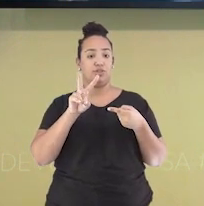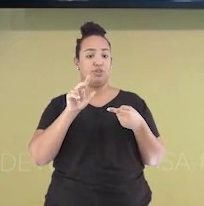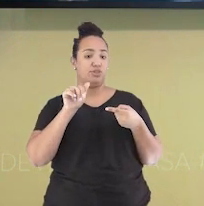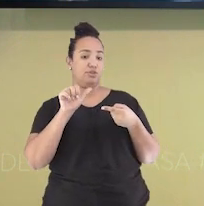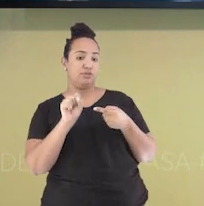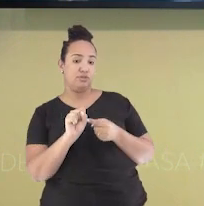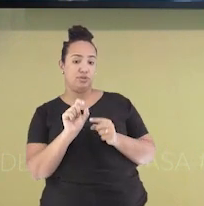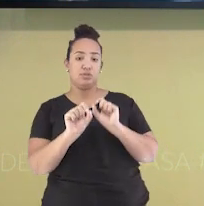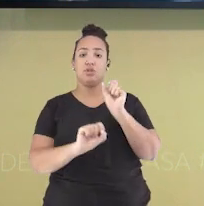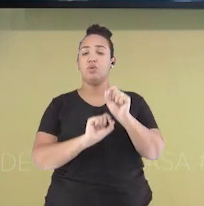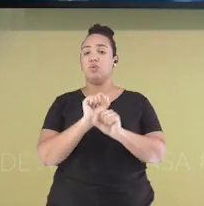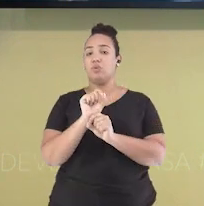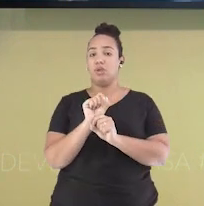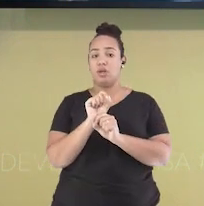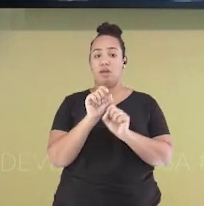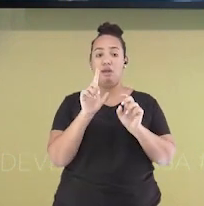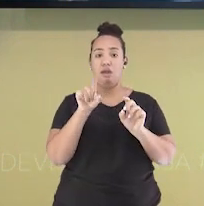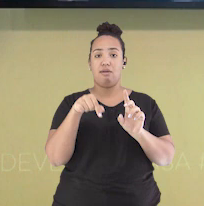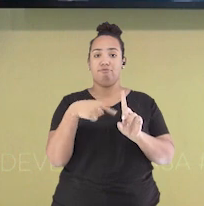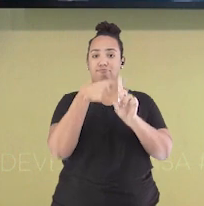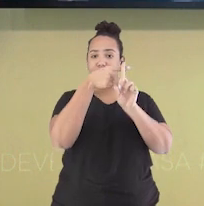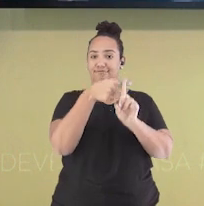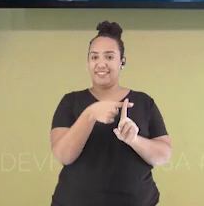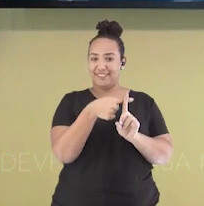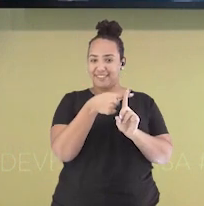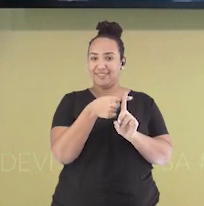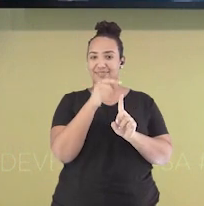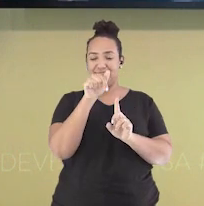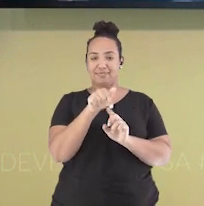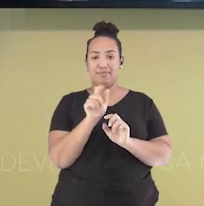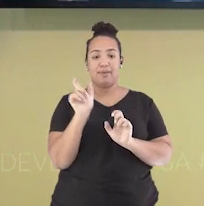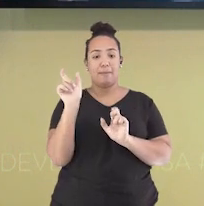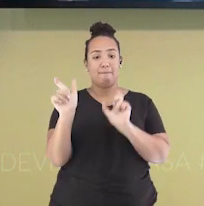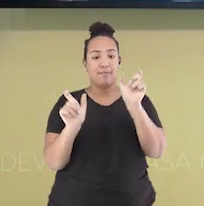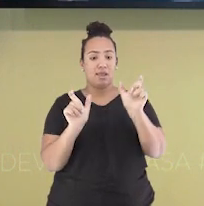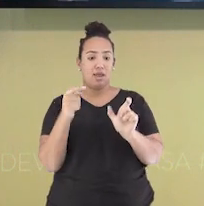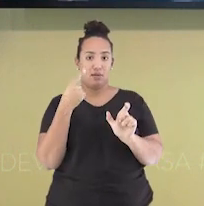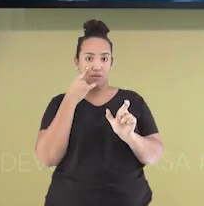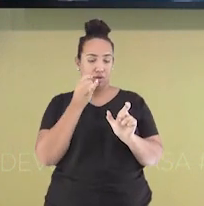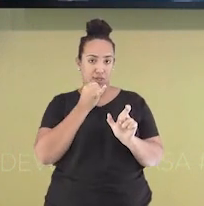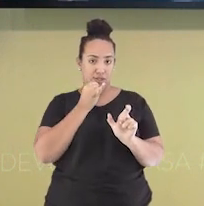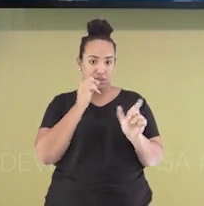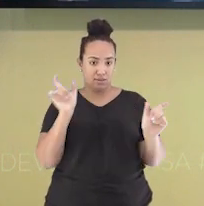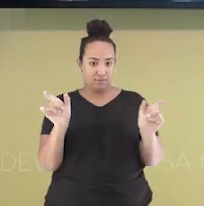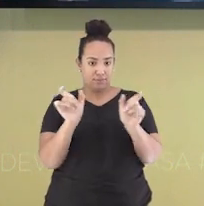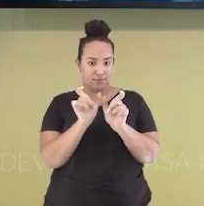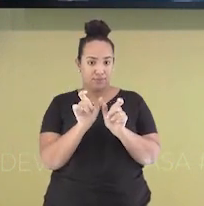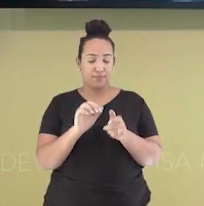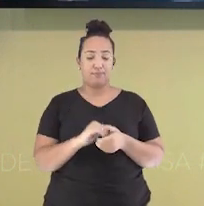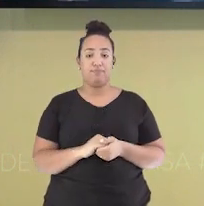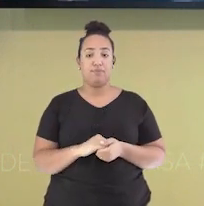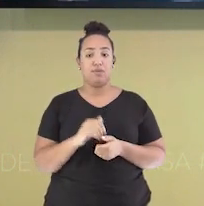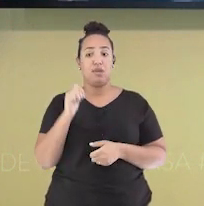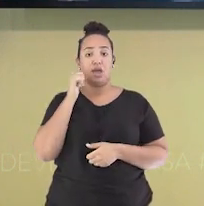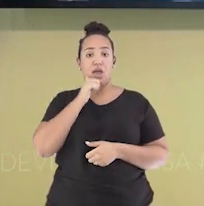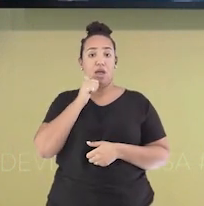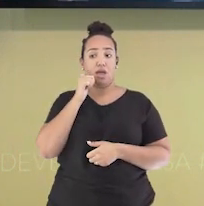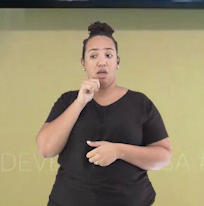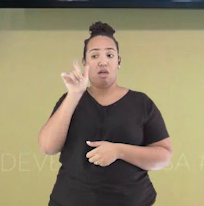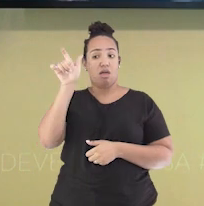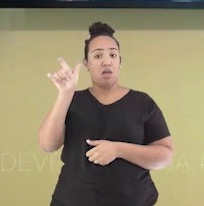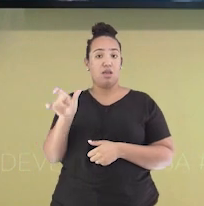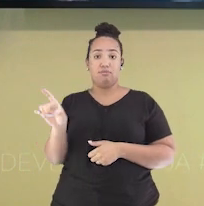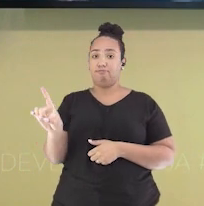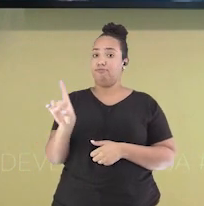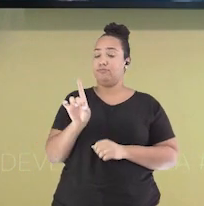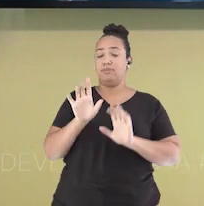adição, positiva ou negativa, entre as frases ou palavras como nos exemplos. Ela ainda não chegou, nem sabemos quando